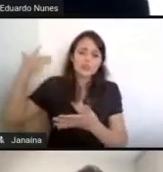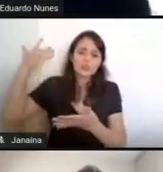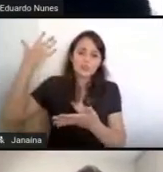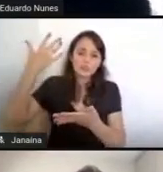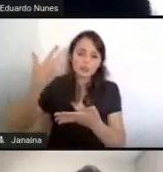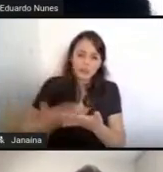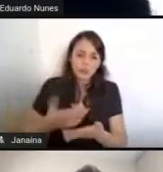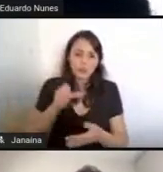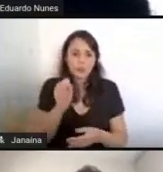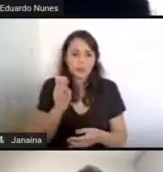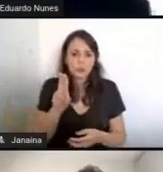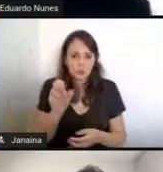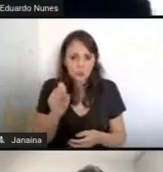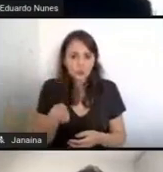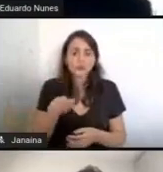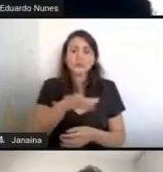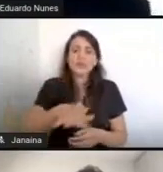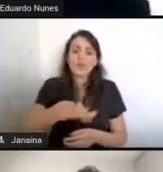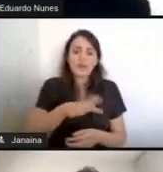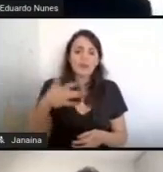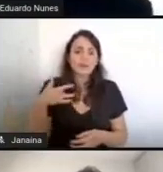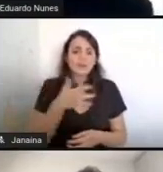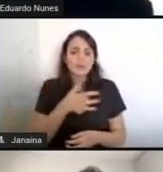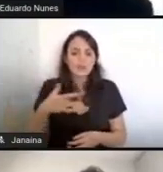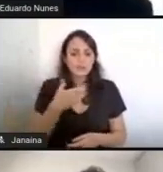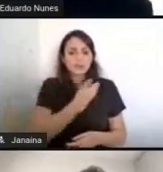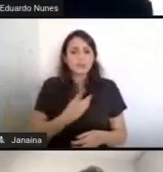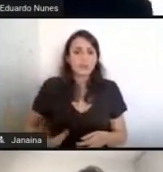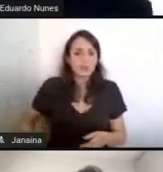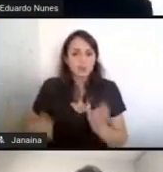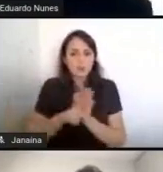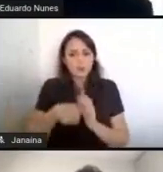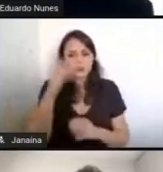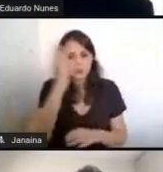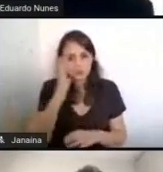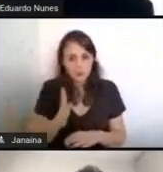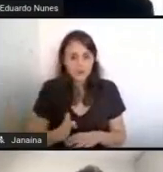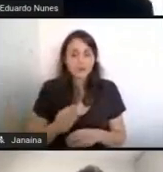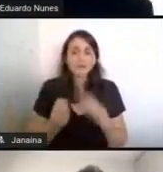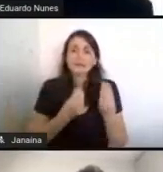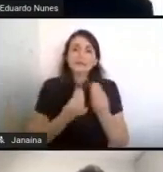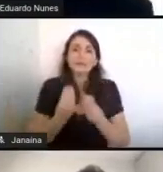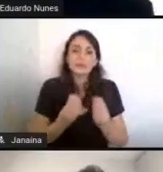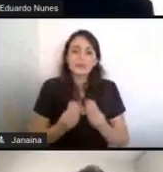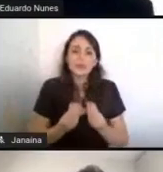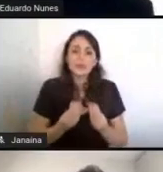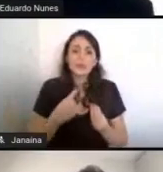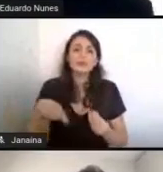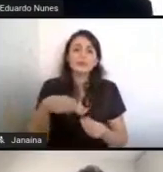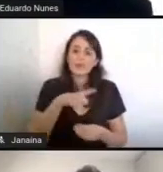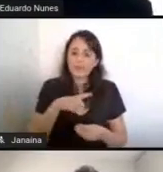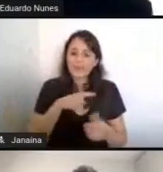só, mas na trajetória da saúde pública no Brasil e do histórico da saúde no Brasil, a gente tem uma briga,